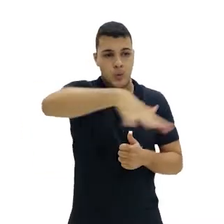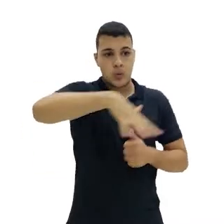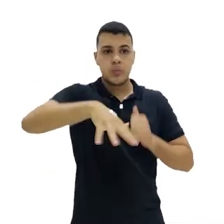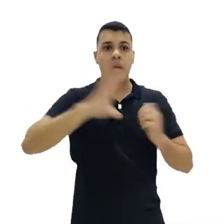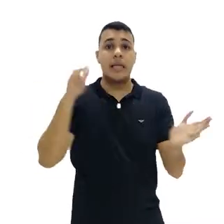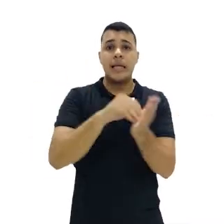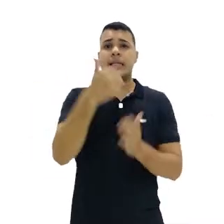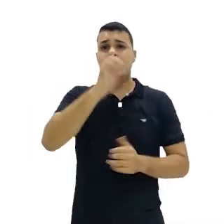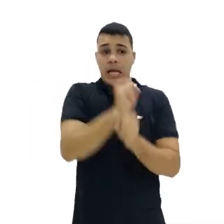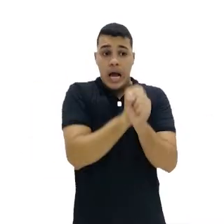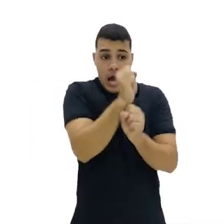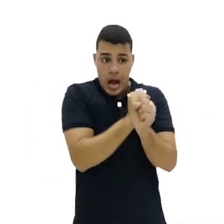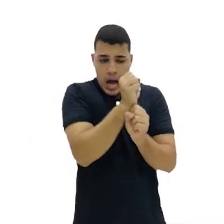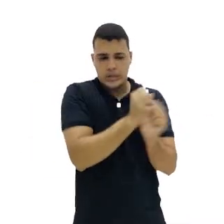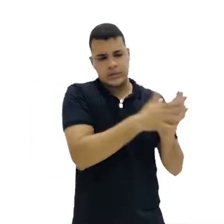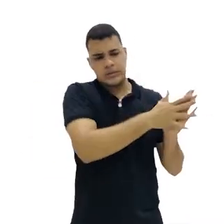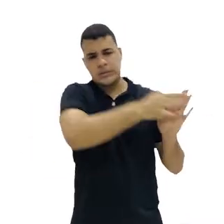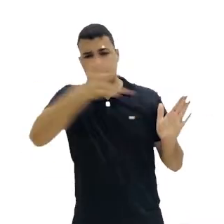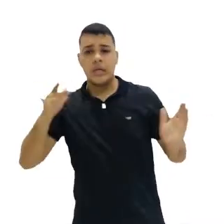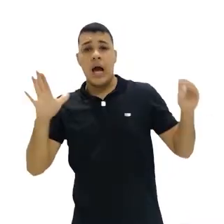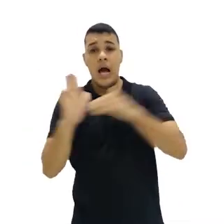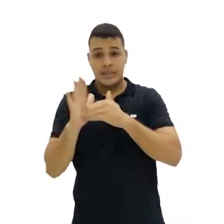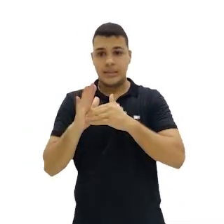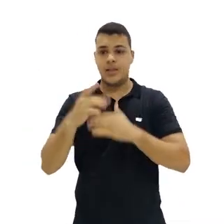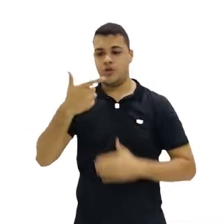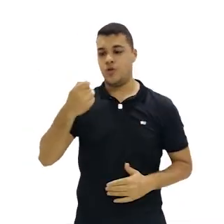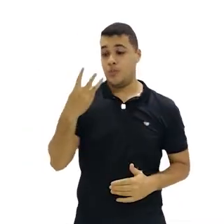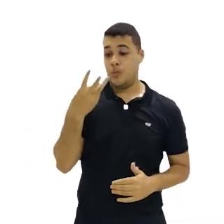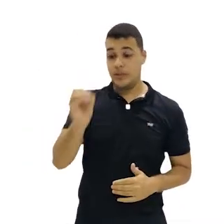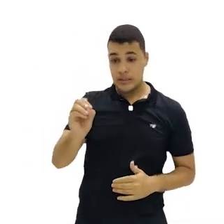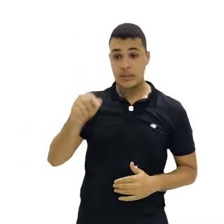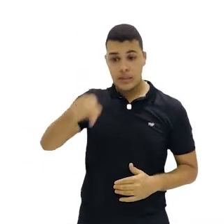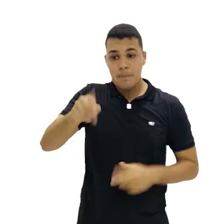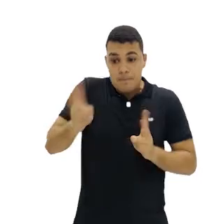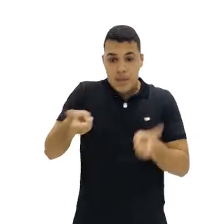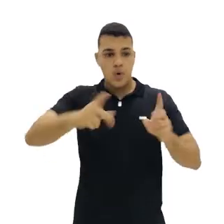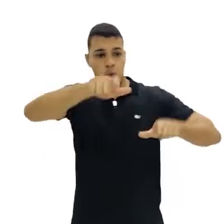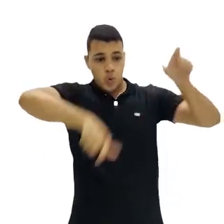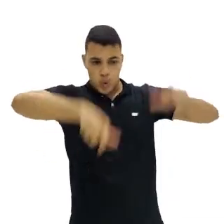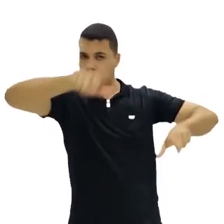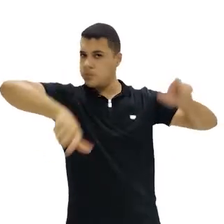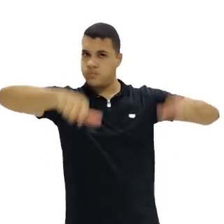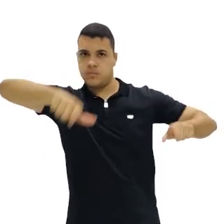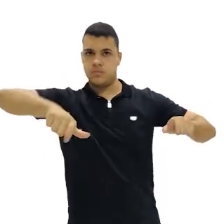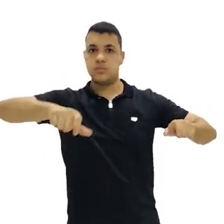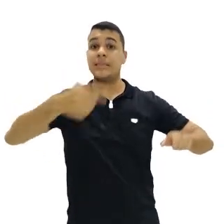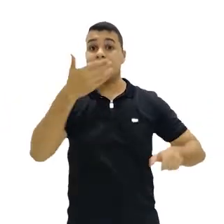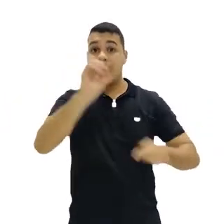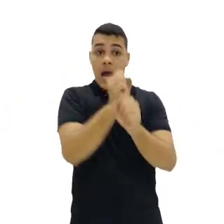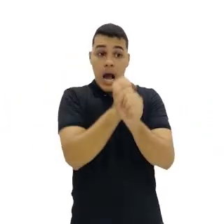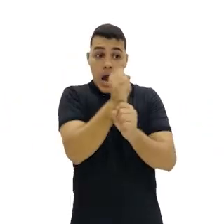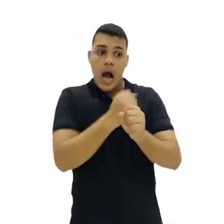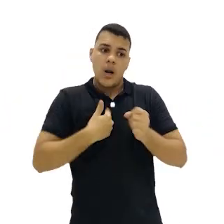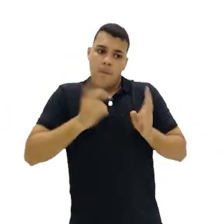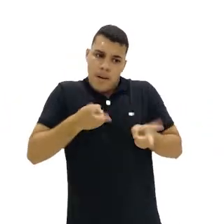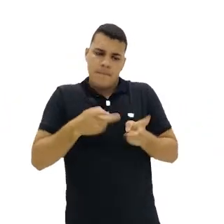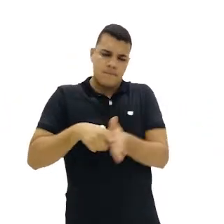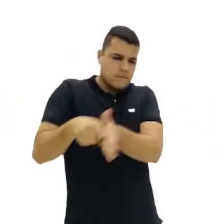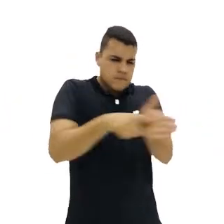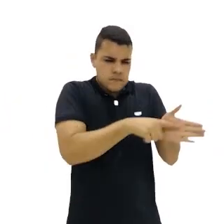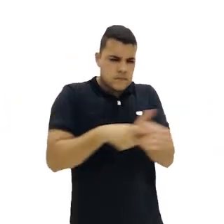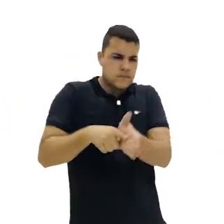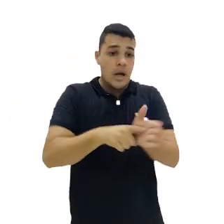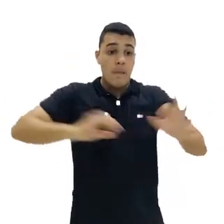essa população vai ter que ser seguida por 10 anos para que eu mensure e compare a ocorrência dos desfechos de saúde. Então a gente